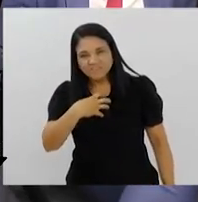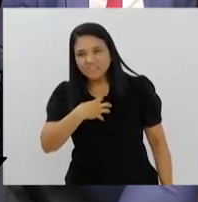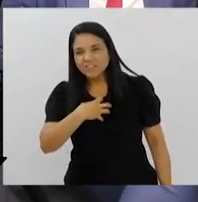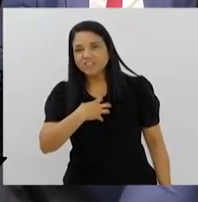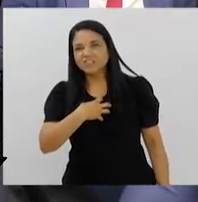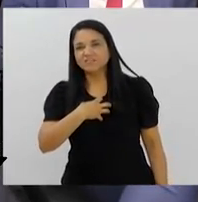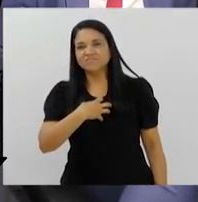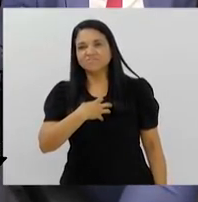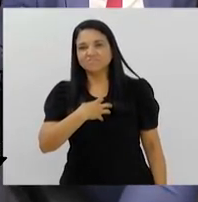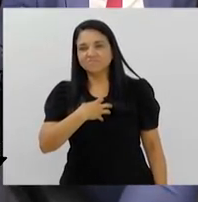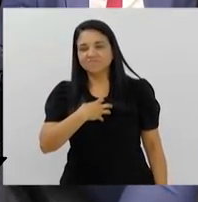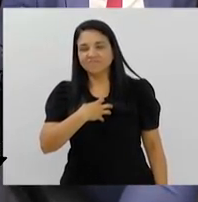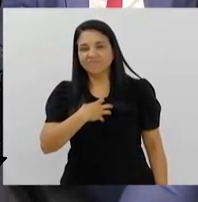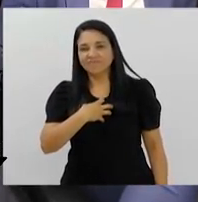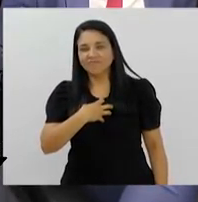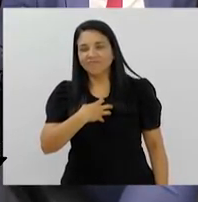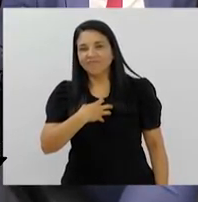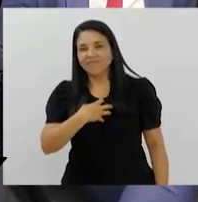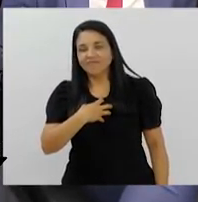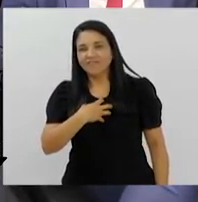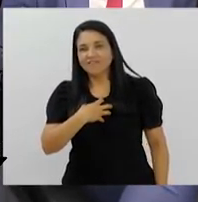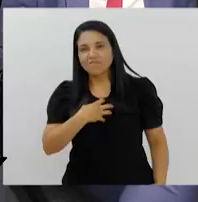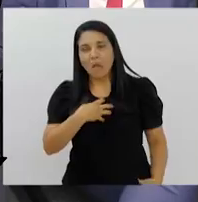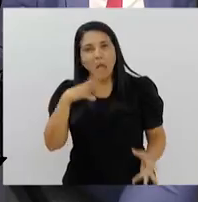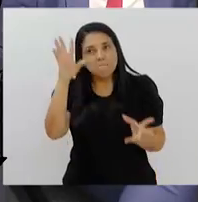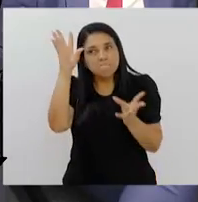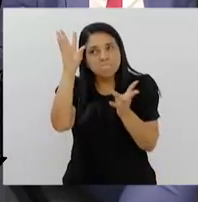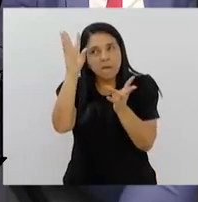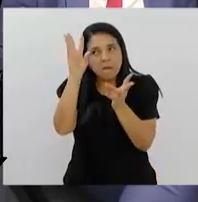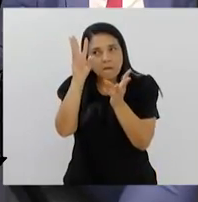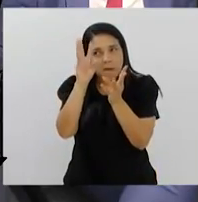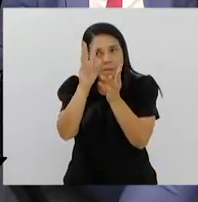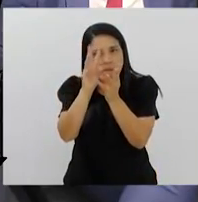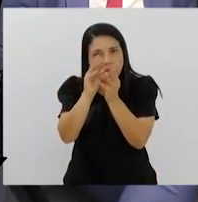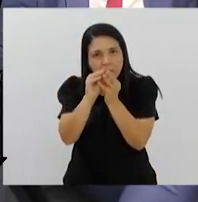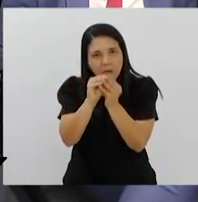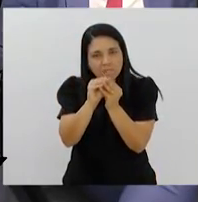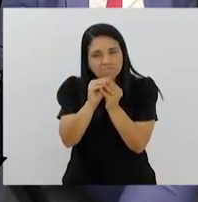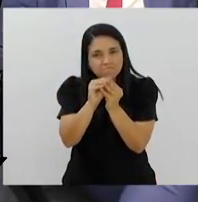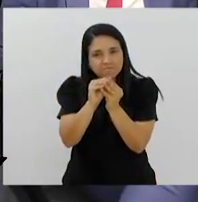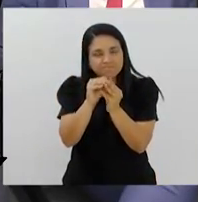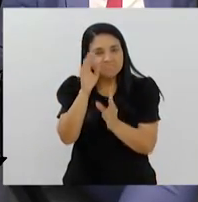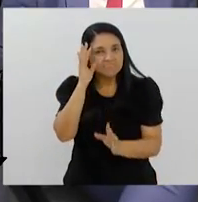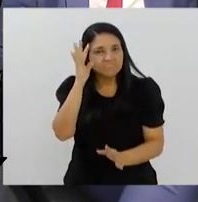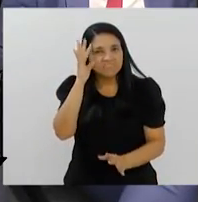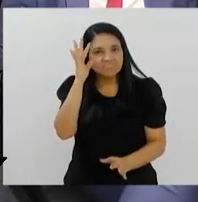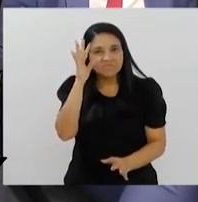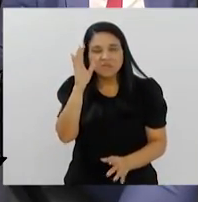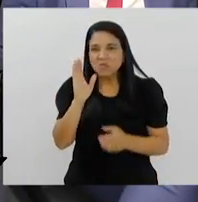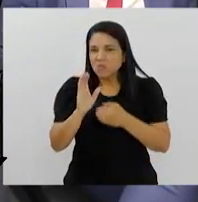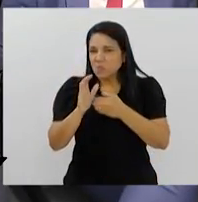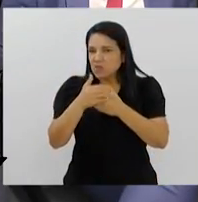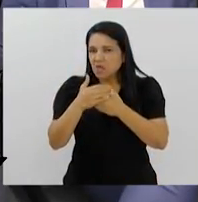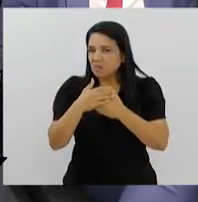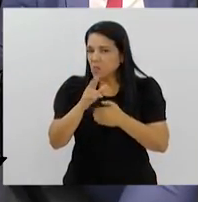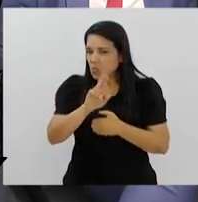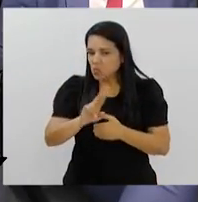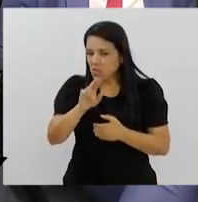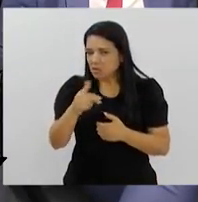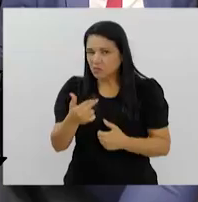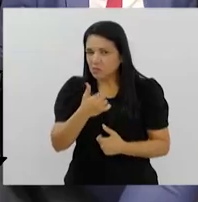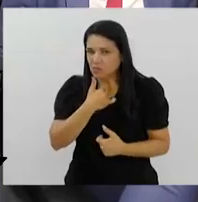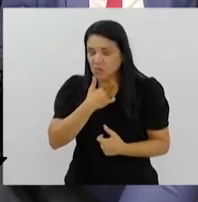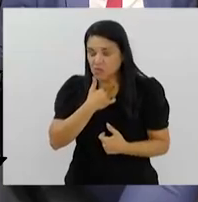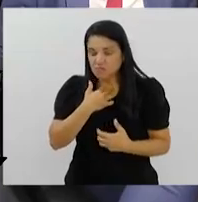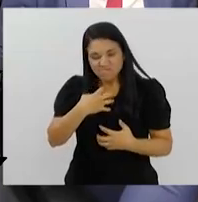mínimo aqui fazendo uma alusão a um termo que não deveria nem ser usado mas assim É no mínimo a